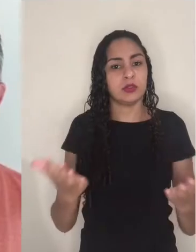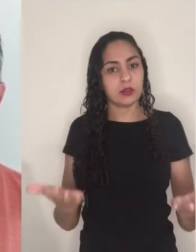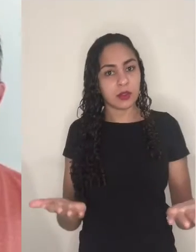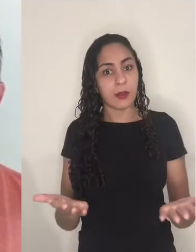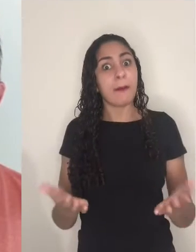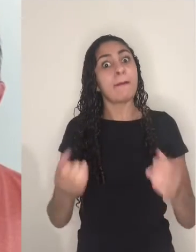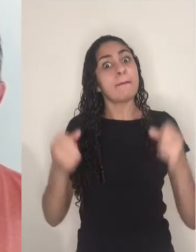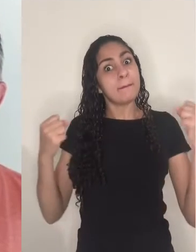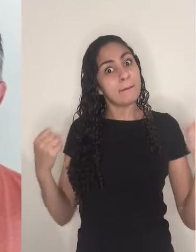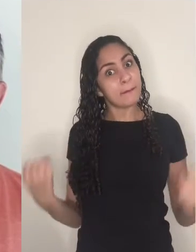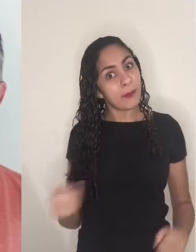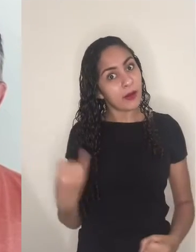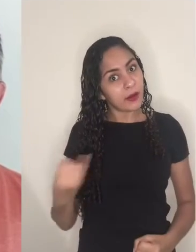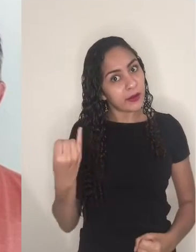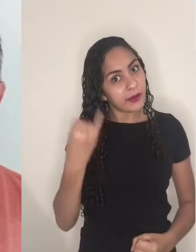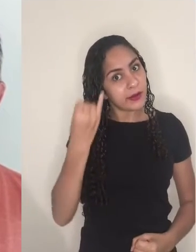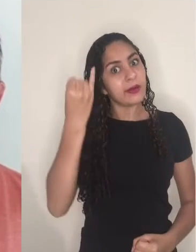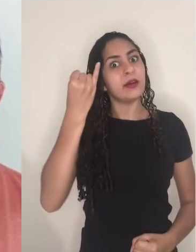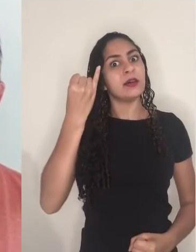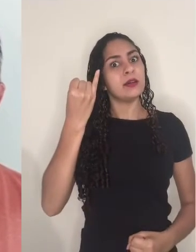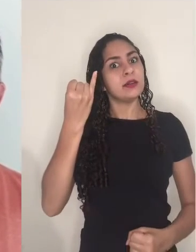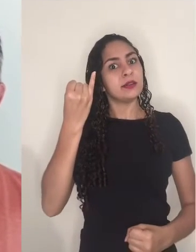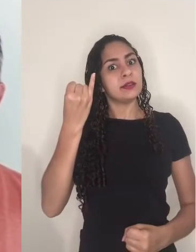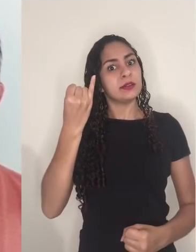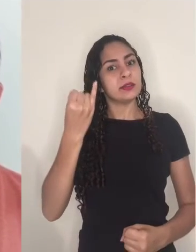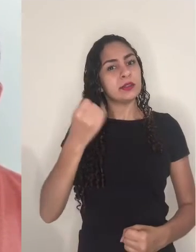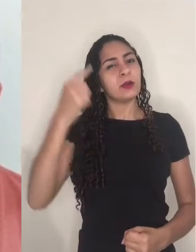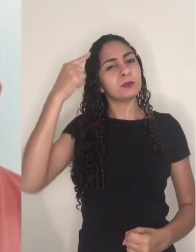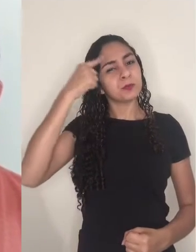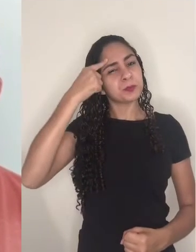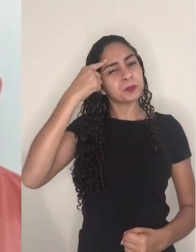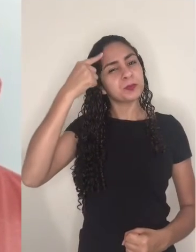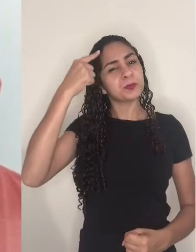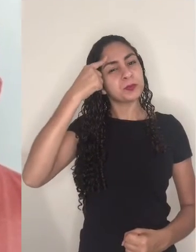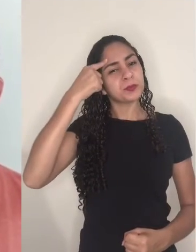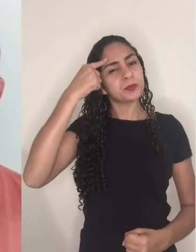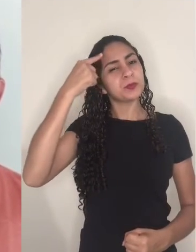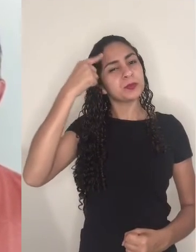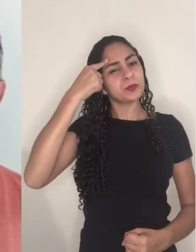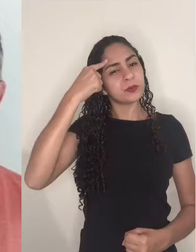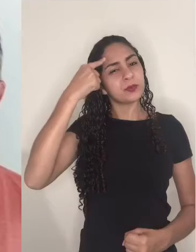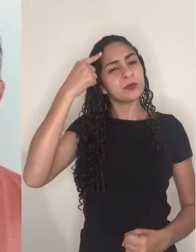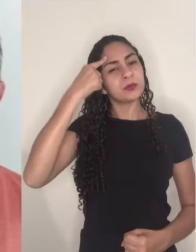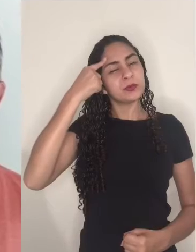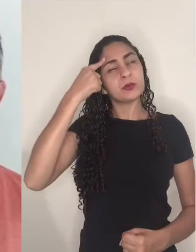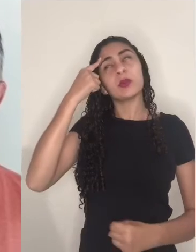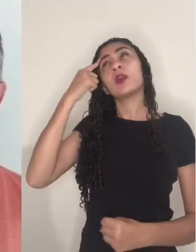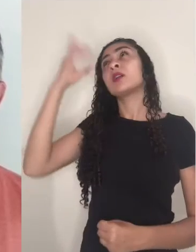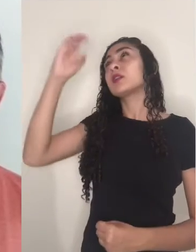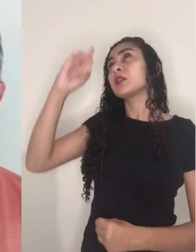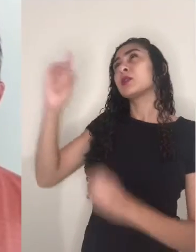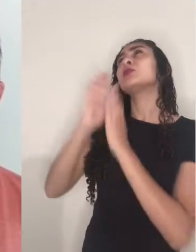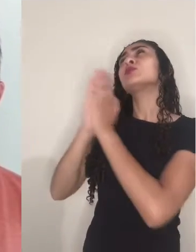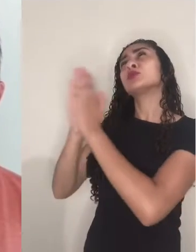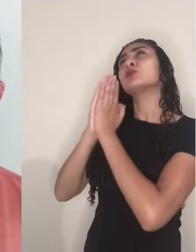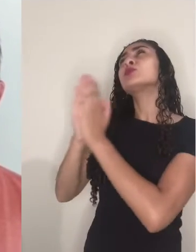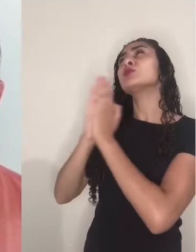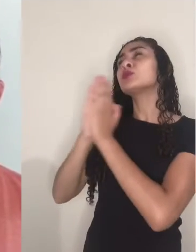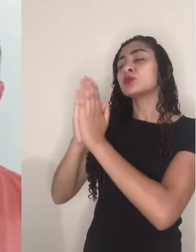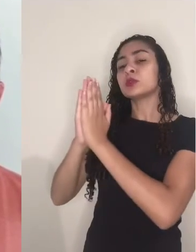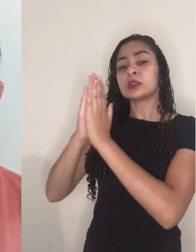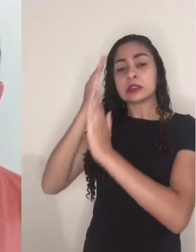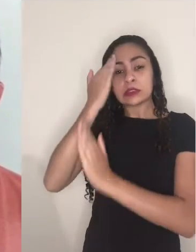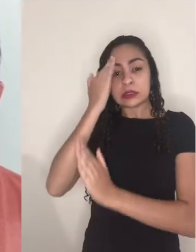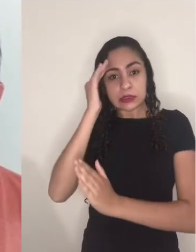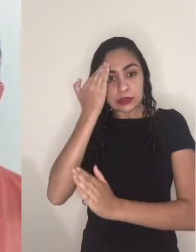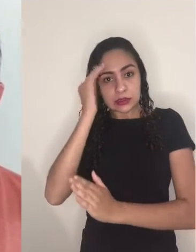É imprescindível e necessário fazer uma reflexão e buscar de Deus o entendimento para que